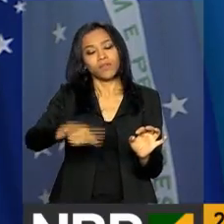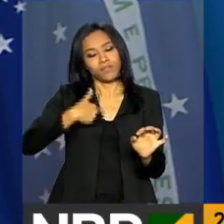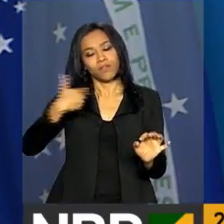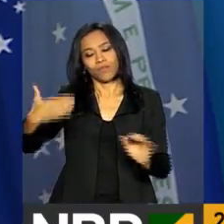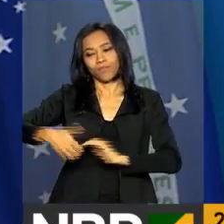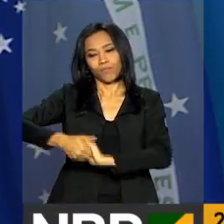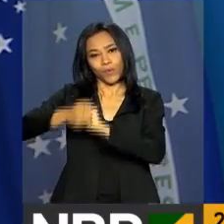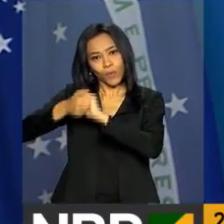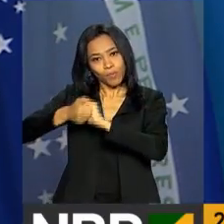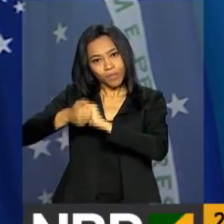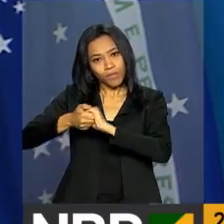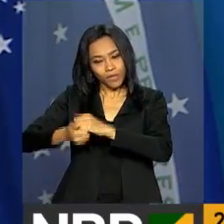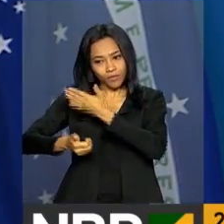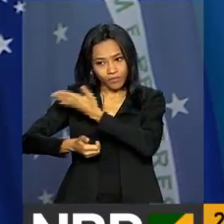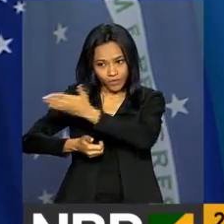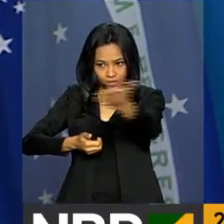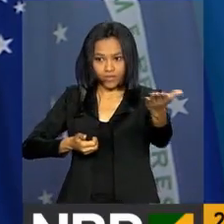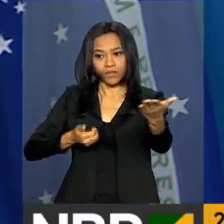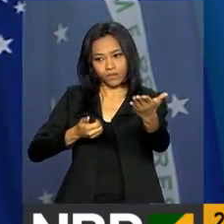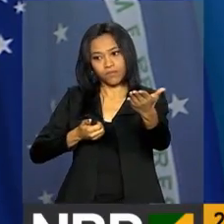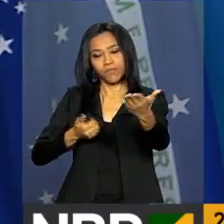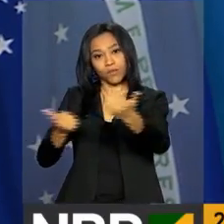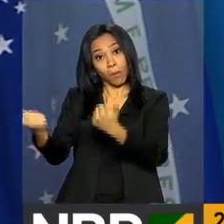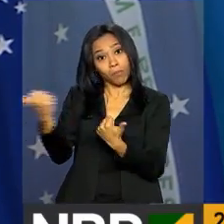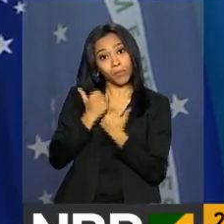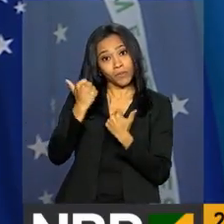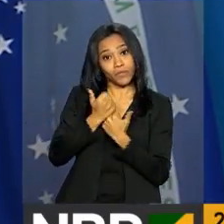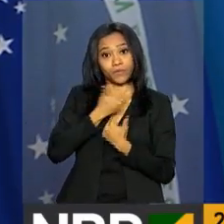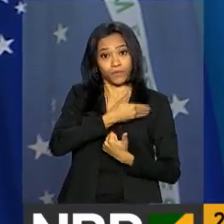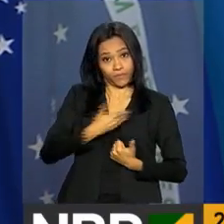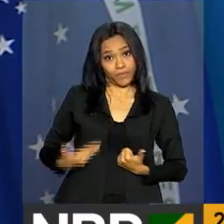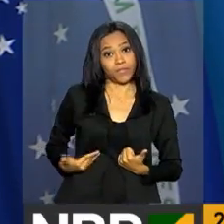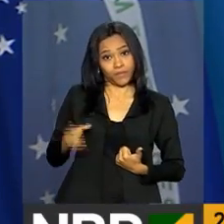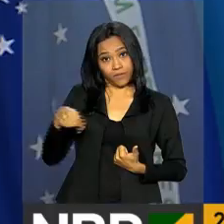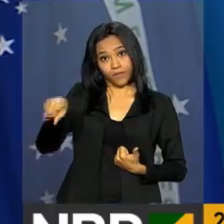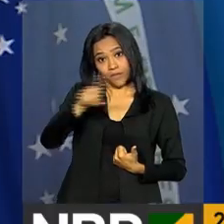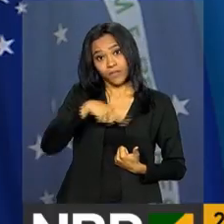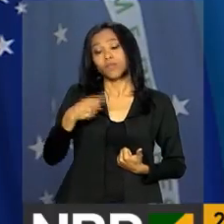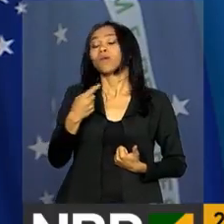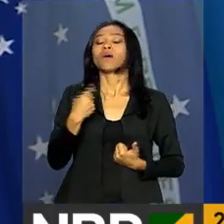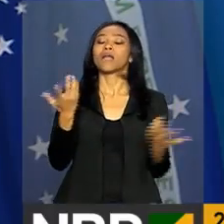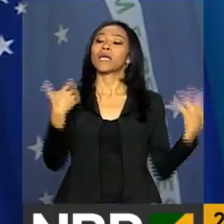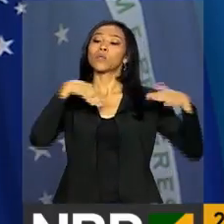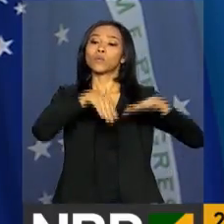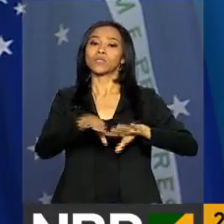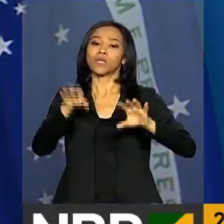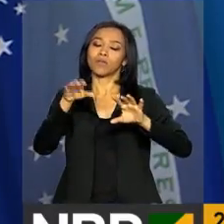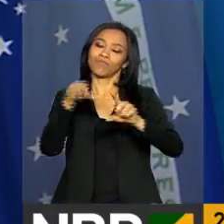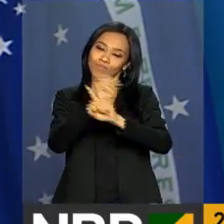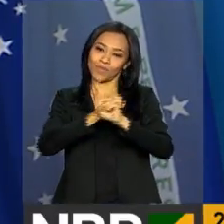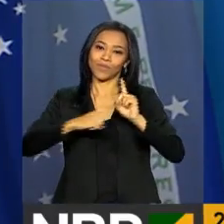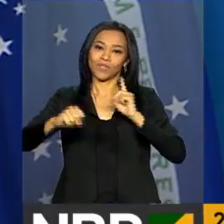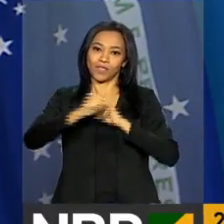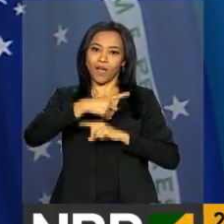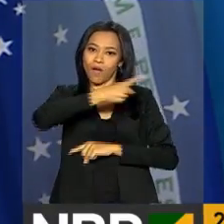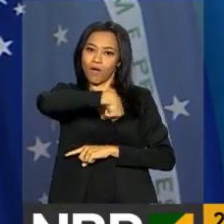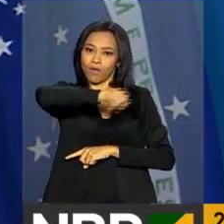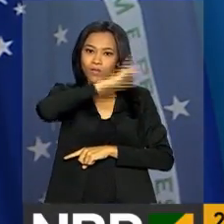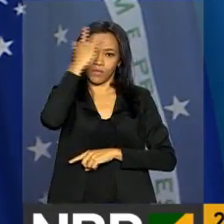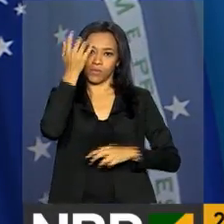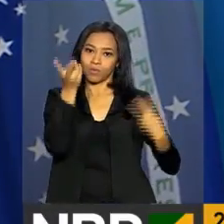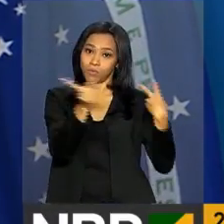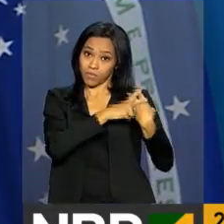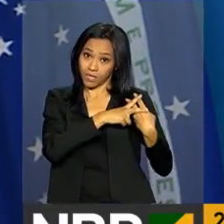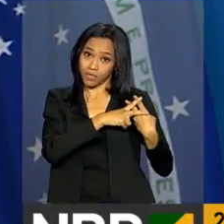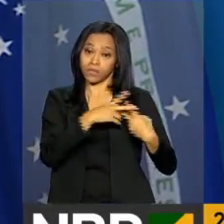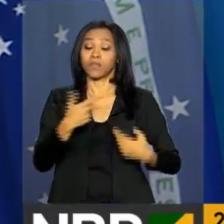complemento aqueles que estão colaborando com o poder público admitindo os egressos das penitenciárias não deixe de